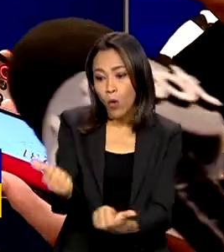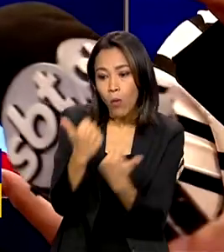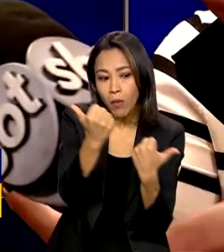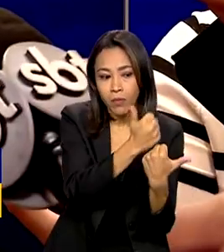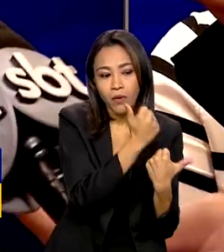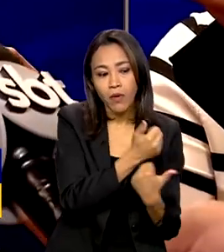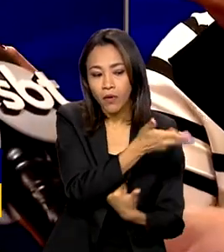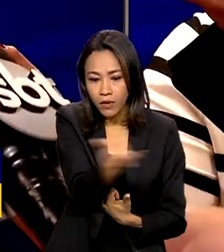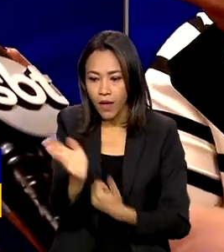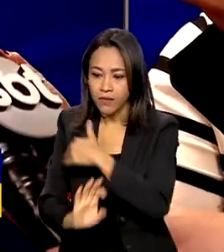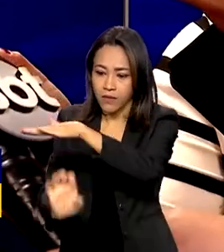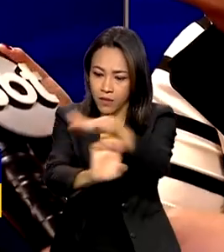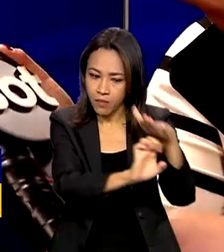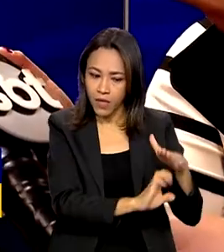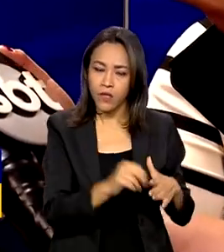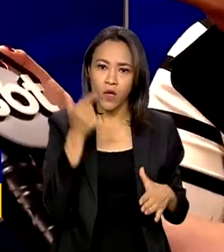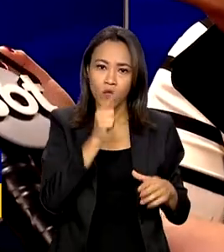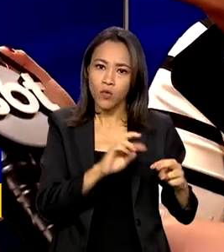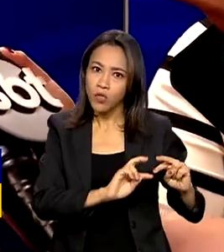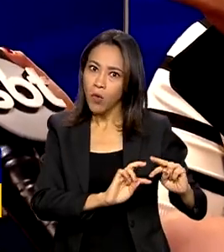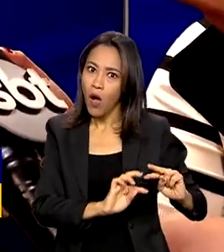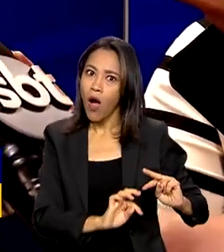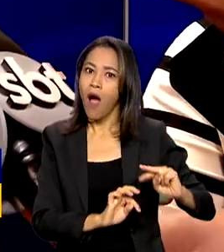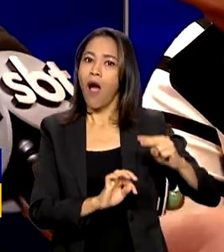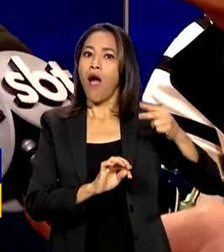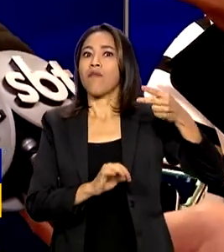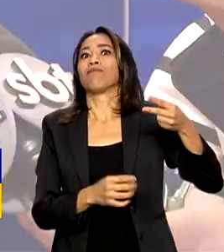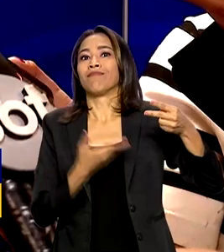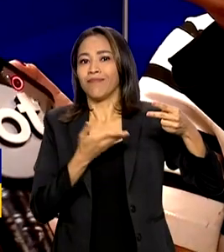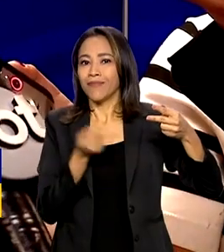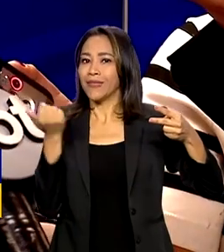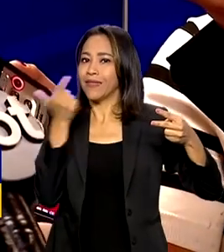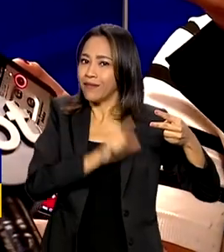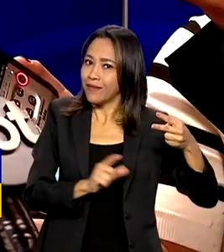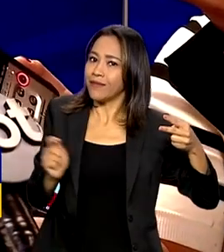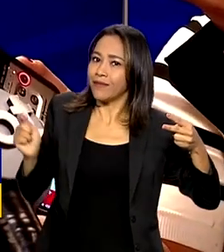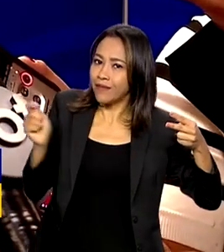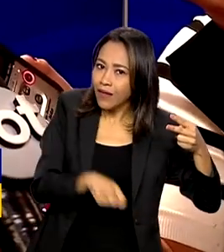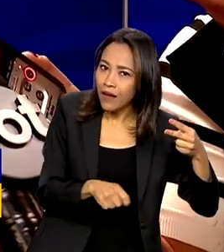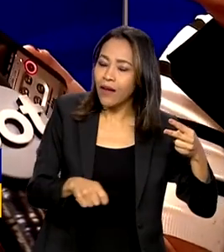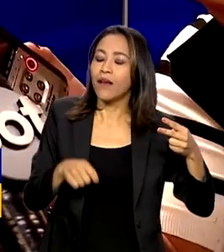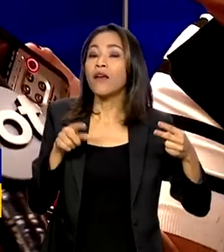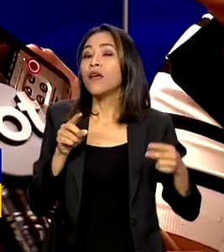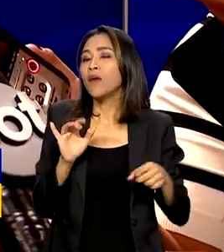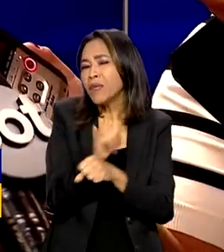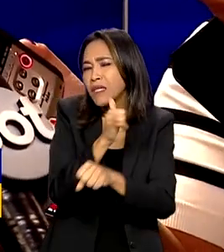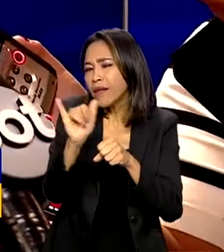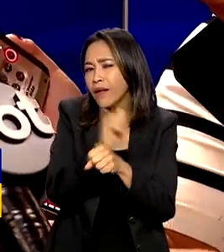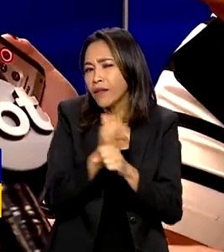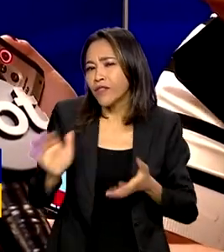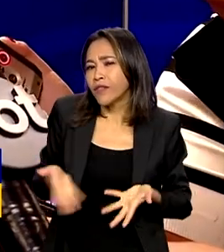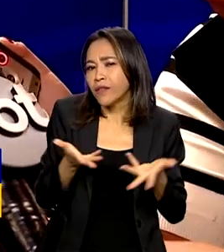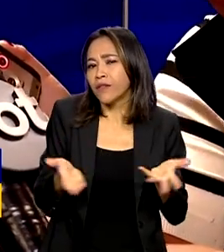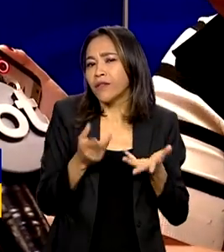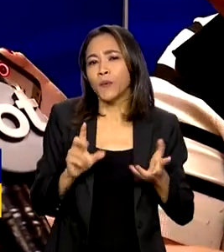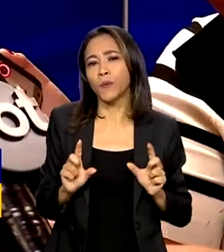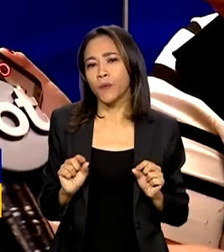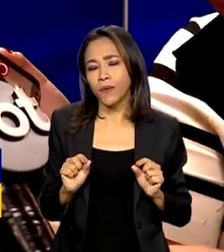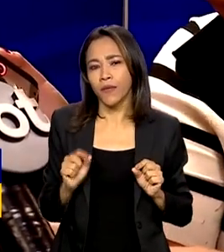estímulo à iniciativa privada, nós podemos elevar esse patamar. E também um dos mecanismos de incentivo é que nós